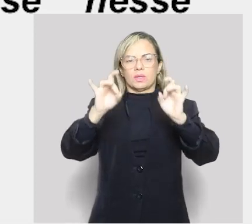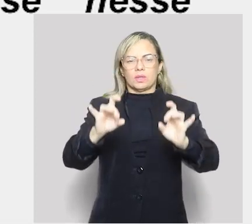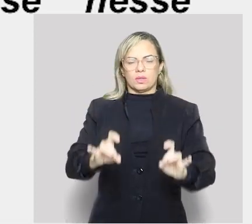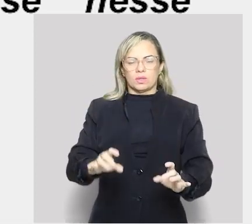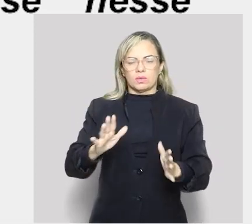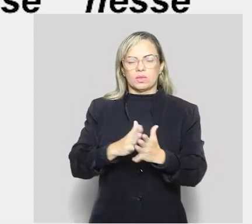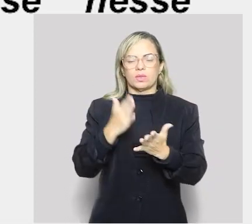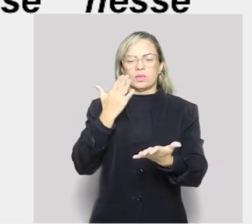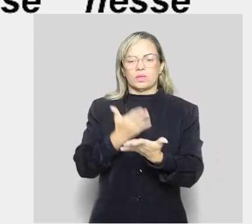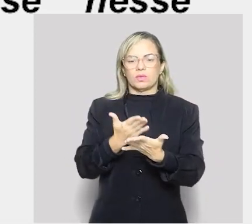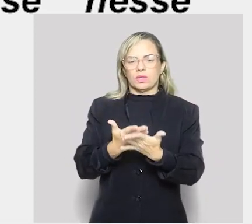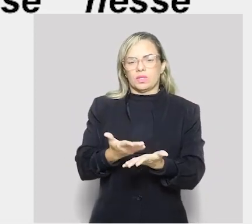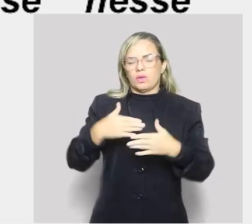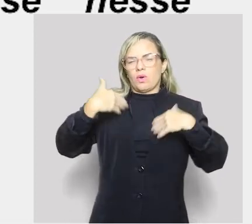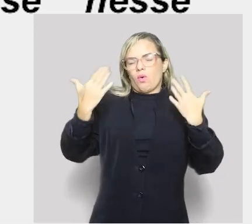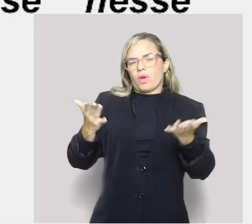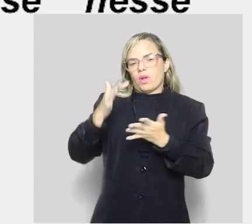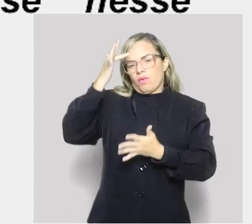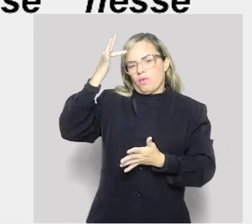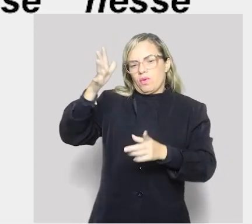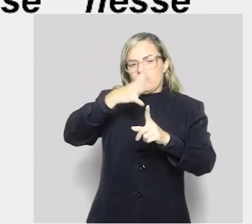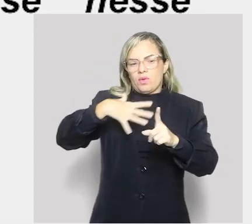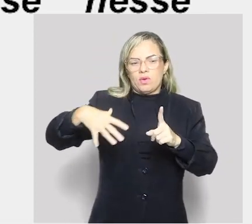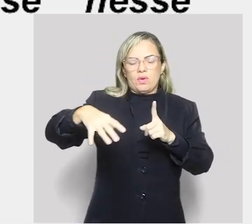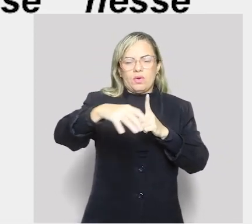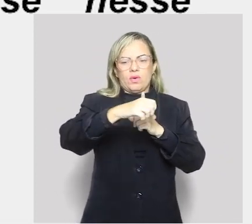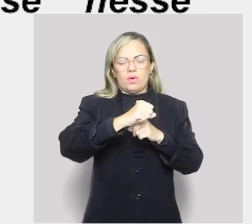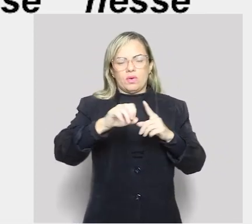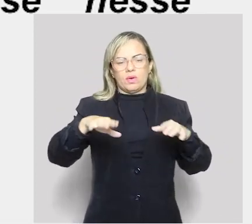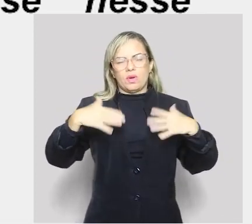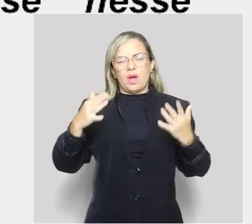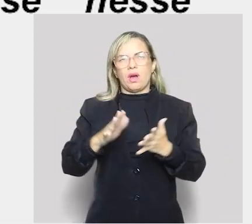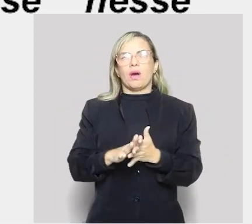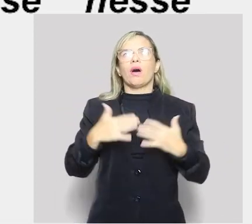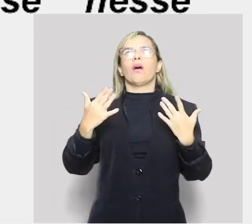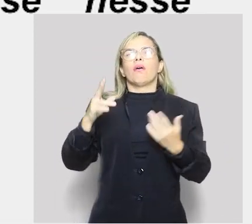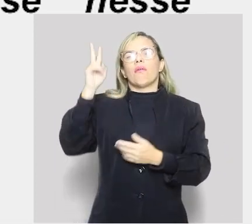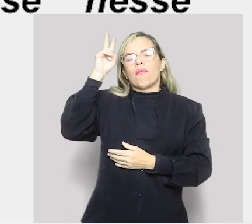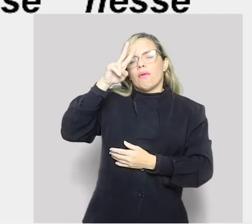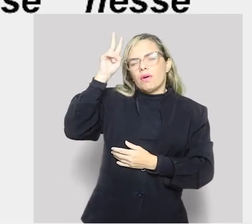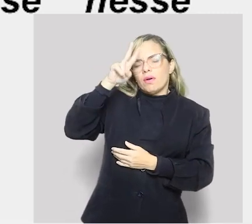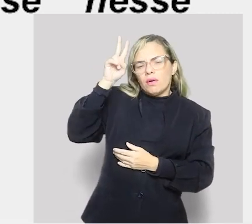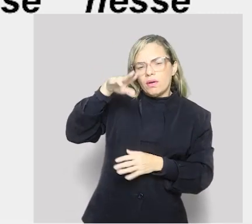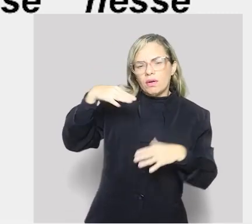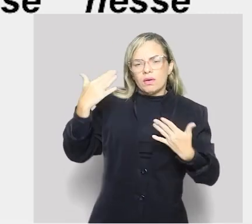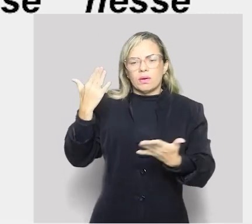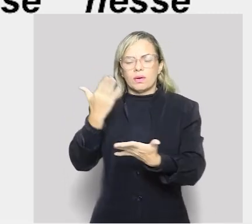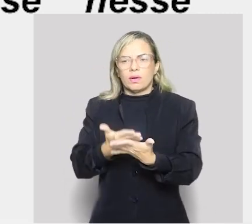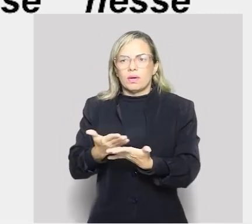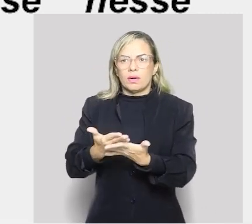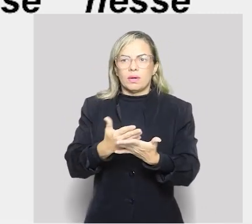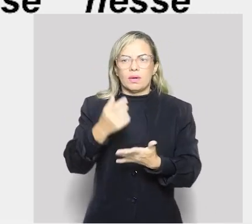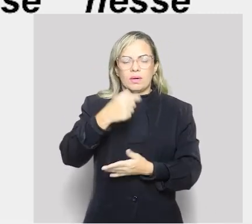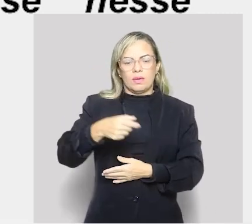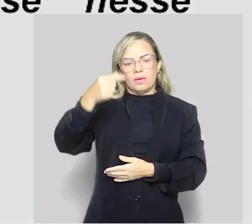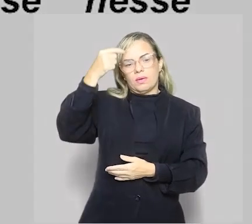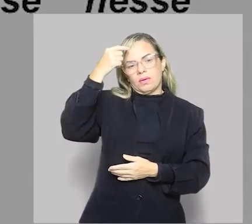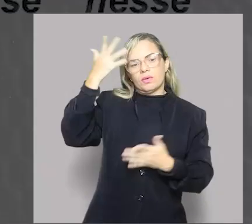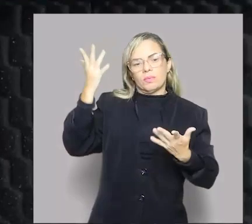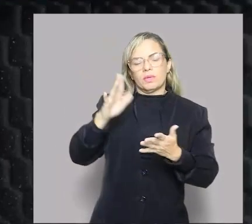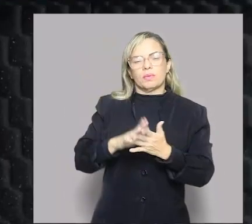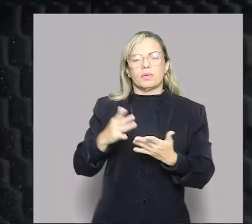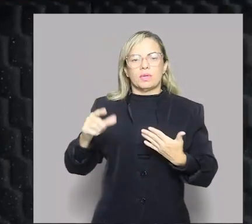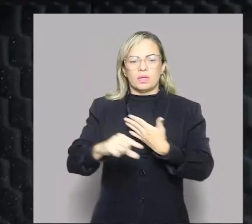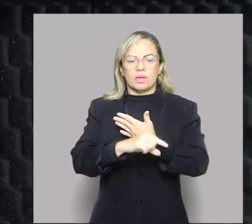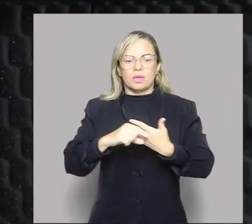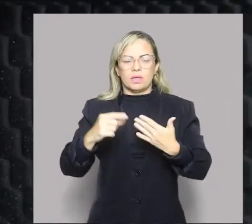é? Ele é filósofo, ele é sociólogo. Se caso eu não me lembrar do que aquele estudioso ou pensador é, eu simplesmente